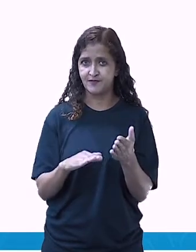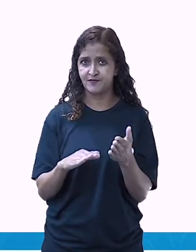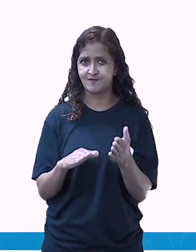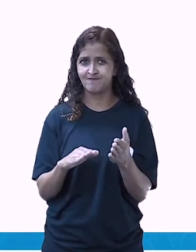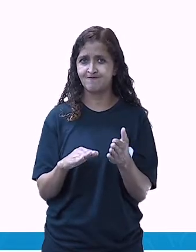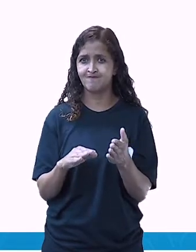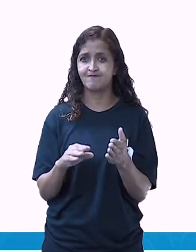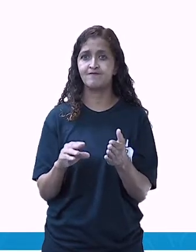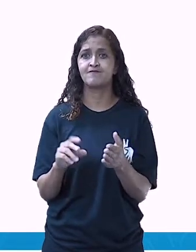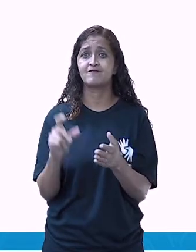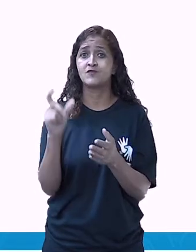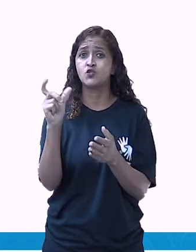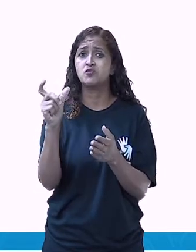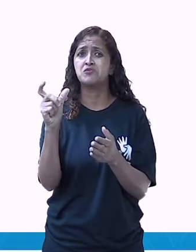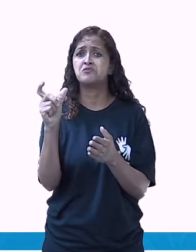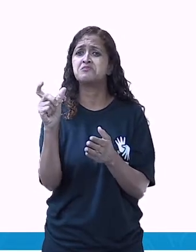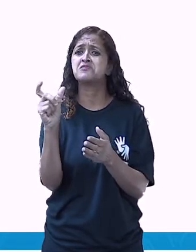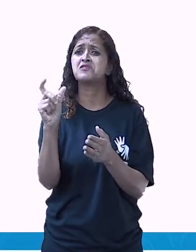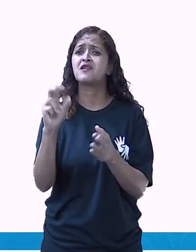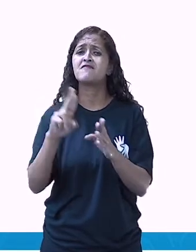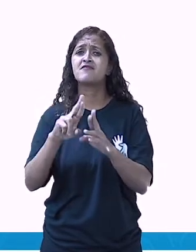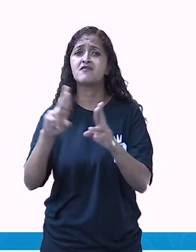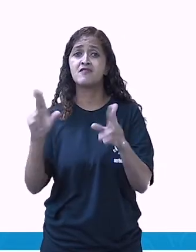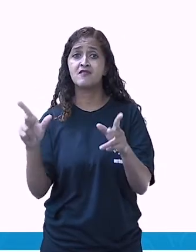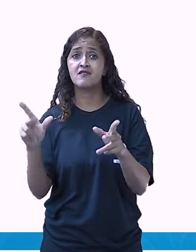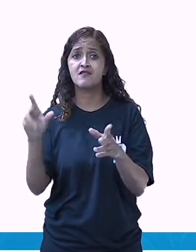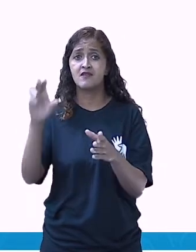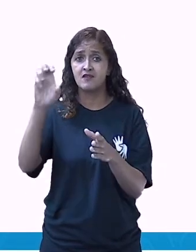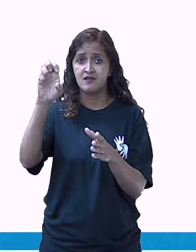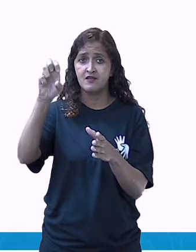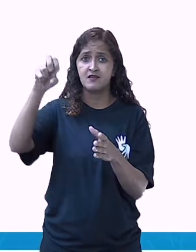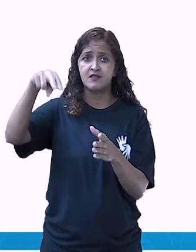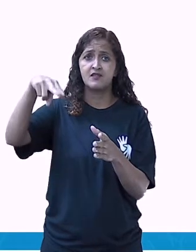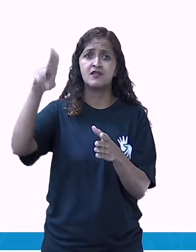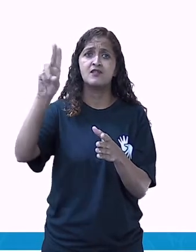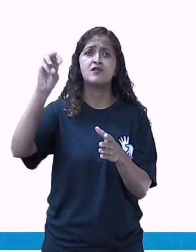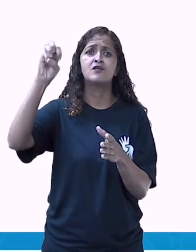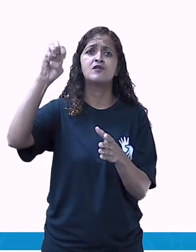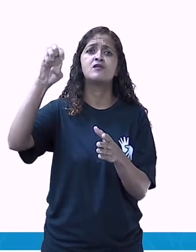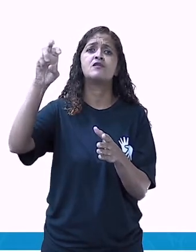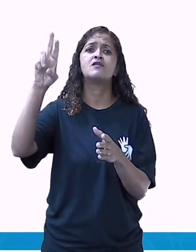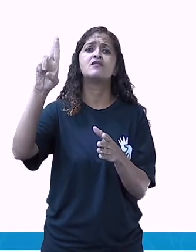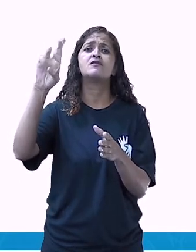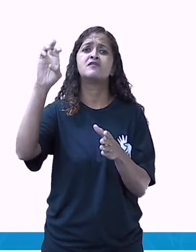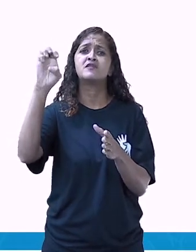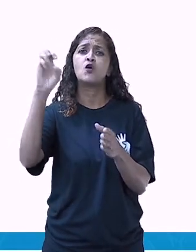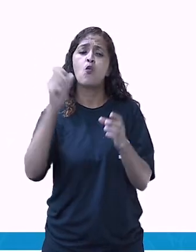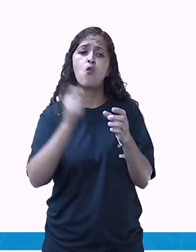tem uma palavra diferente, ó. Enumere os balões em ordem